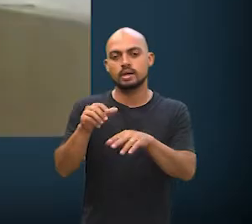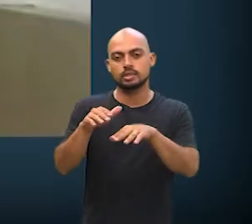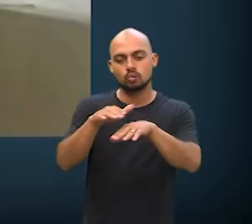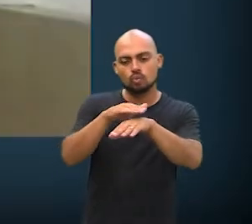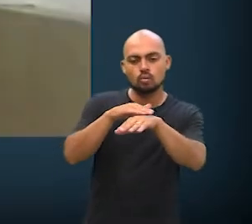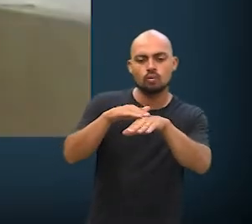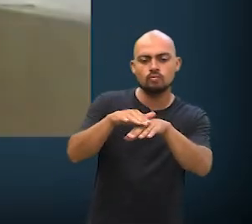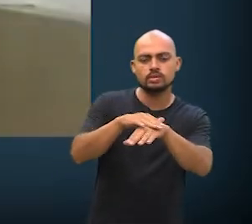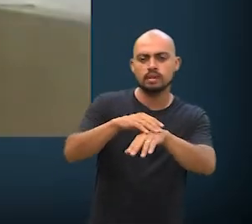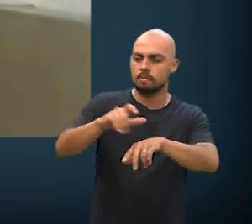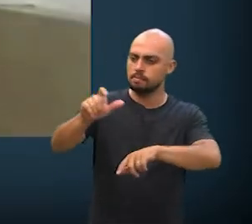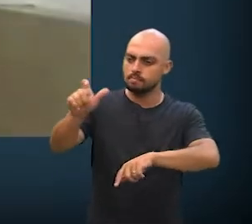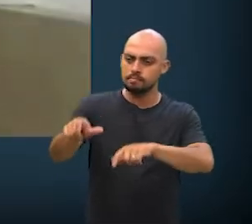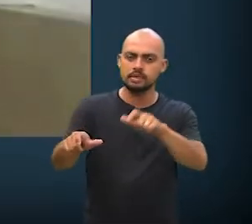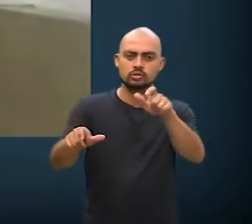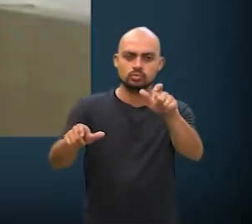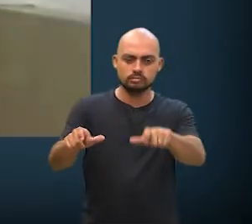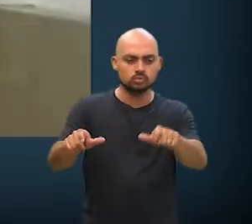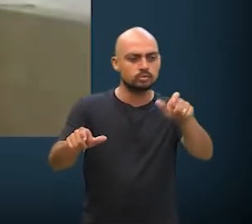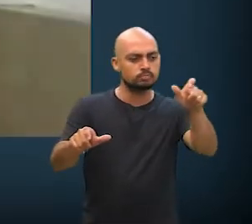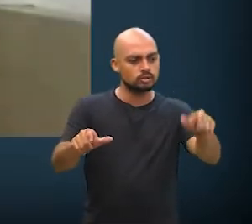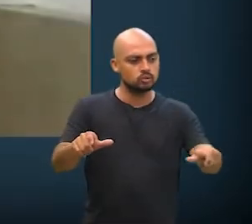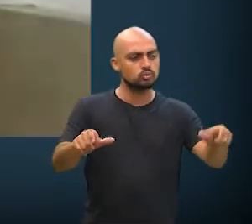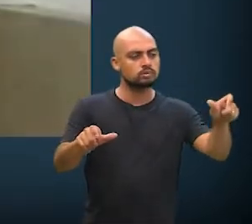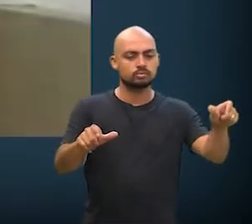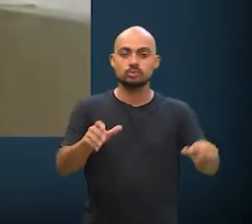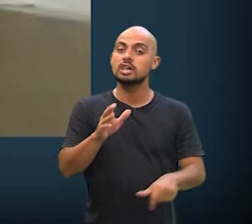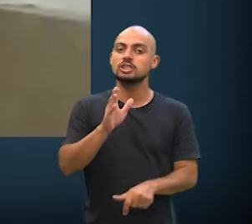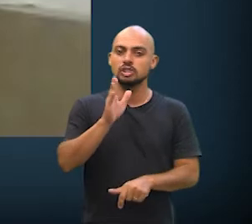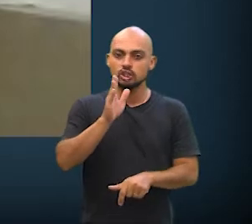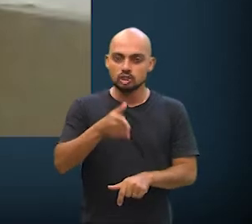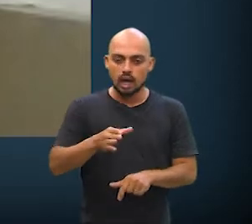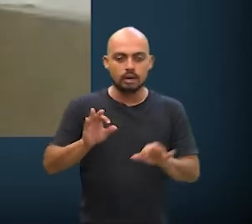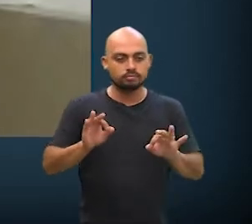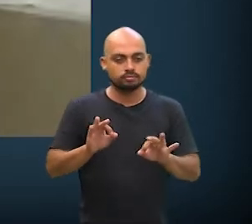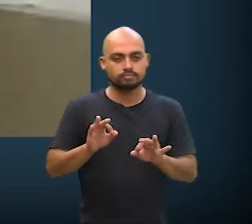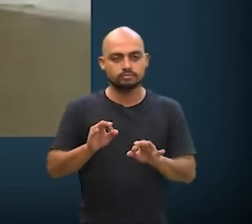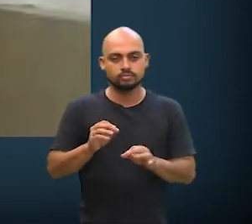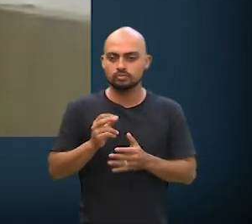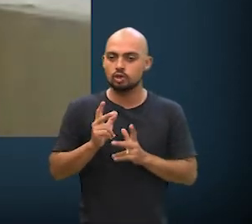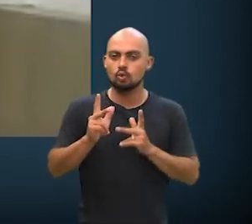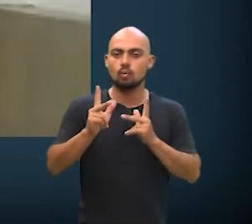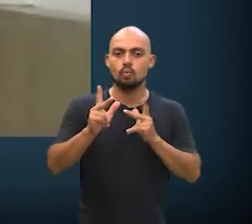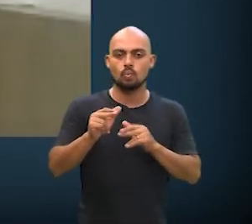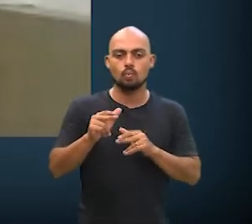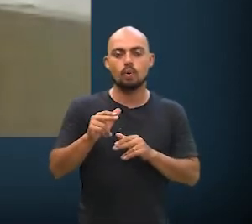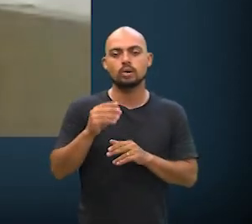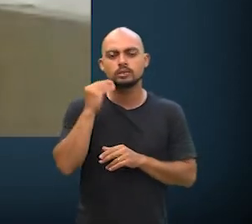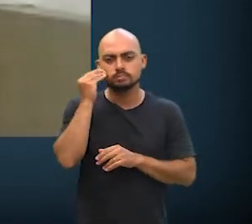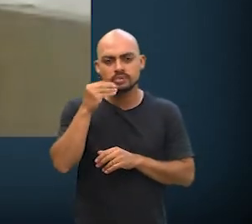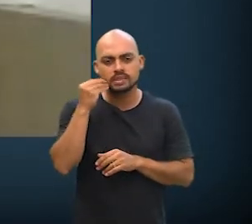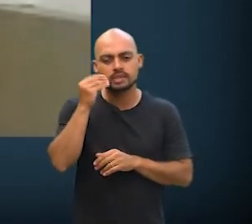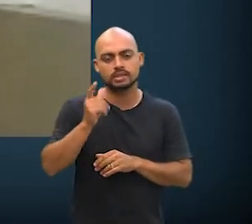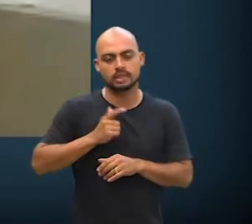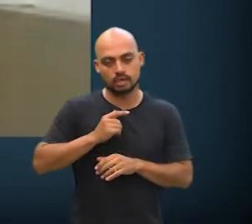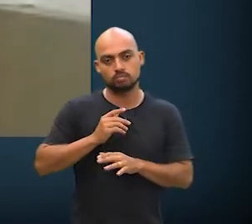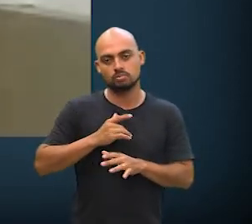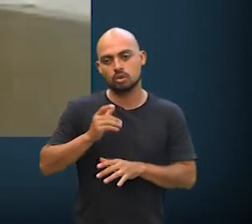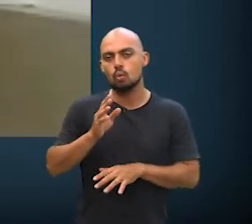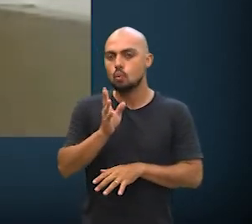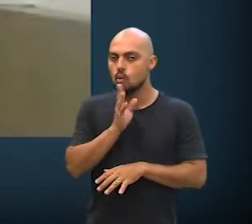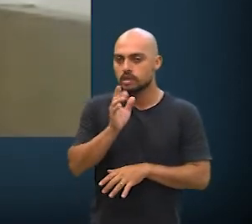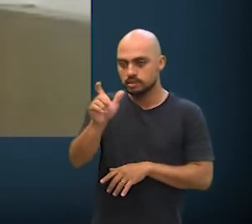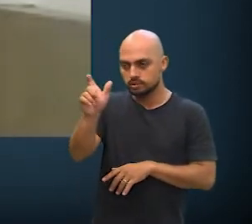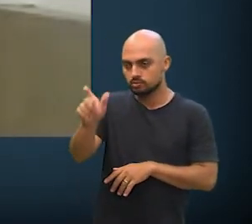com pessoas que já passaram ou já chegaram aonde a gente quer chegar. Eu tenho pessoas que estão há 1 ano,